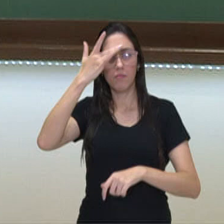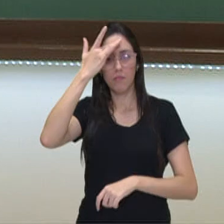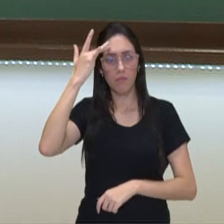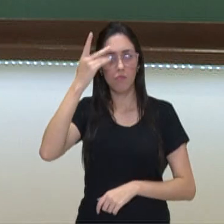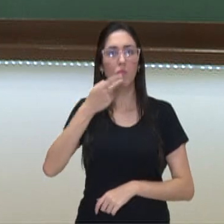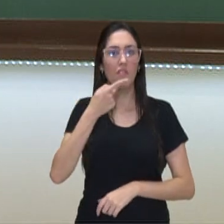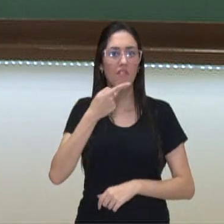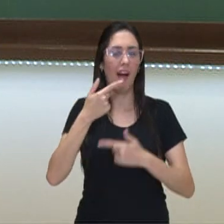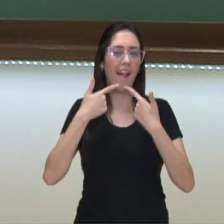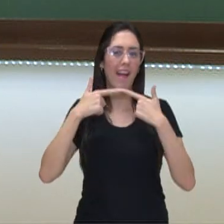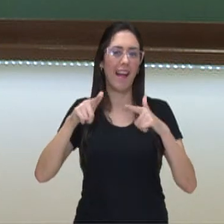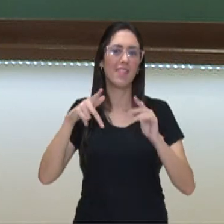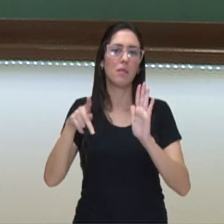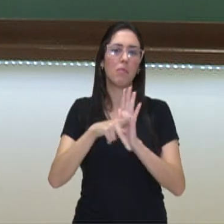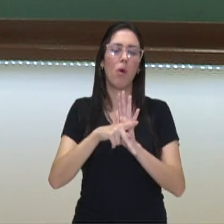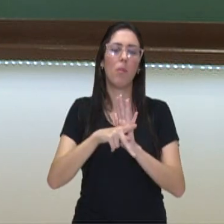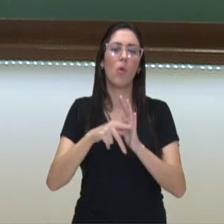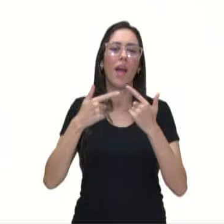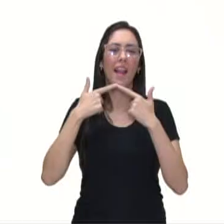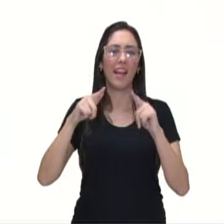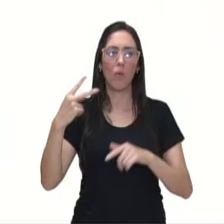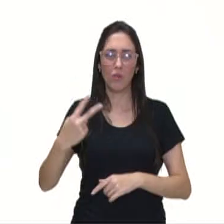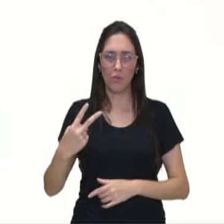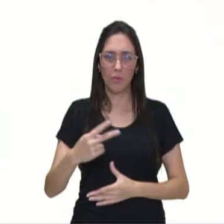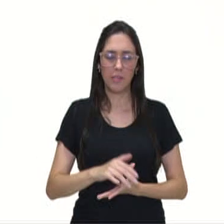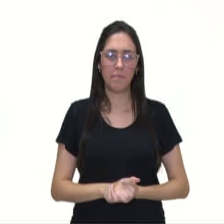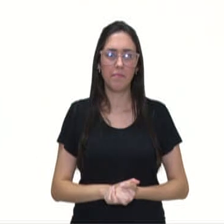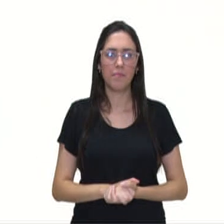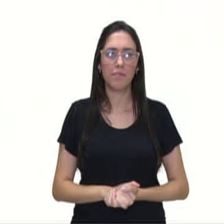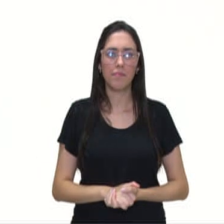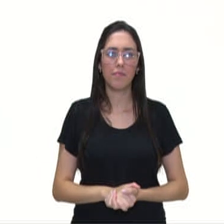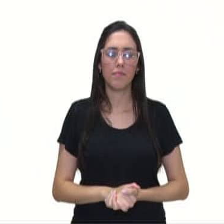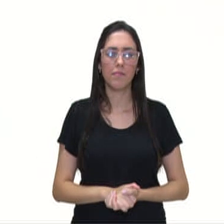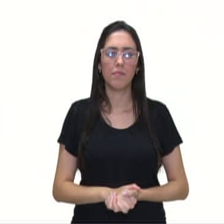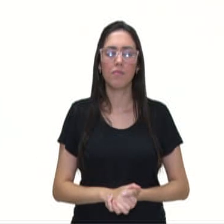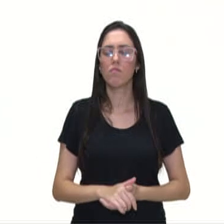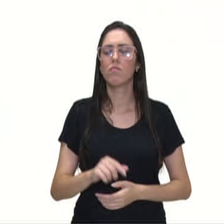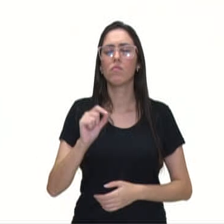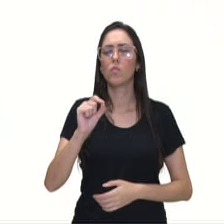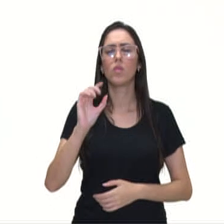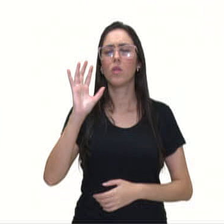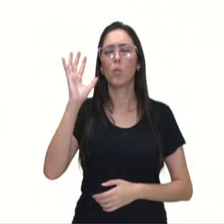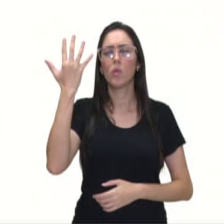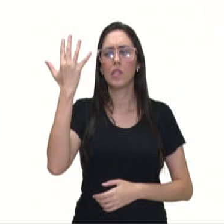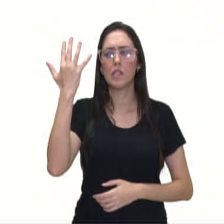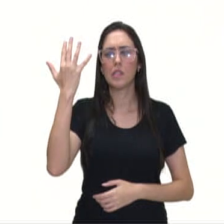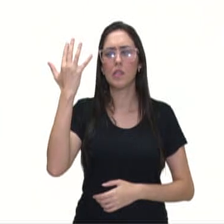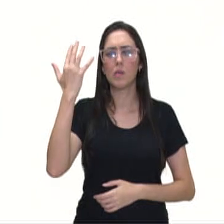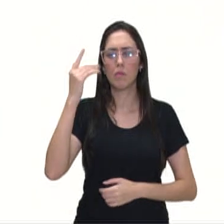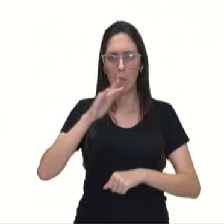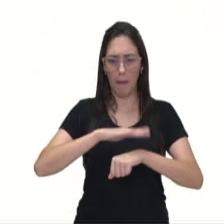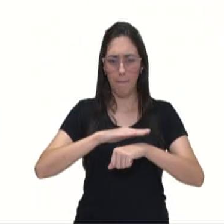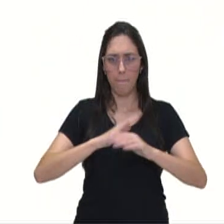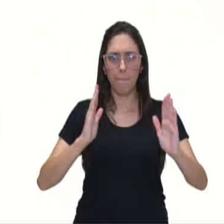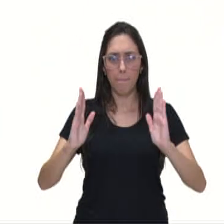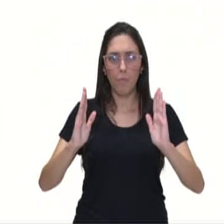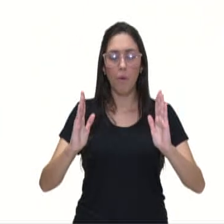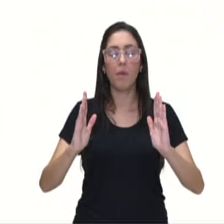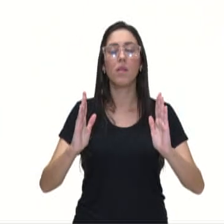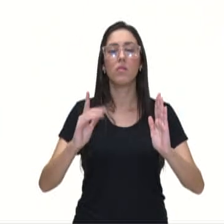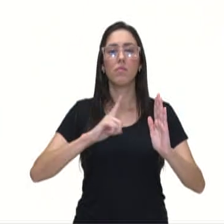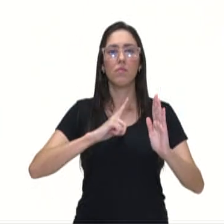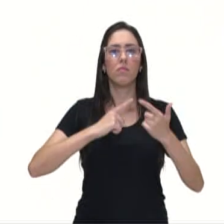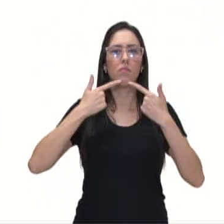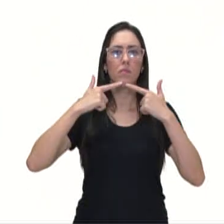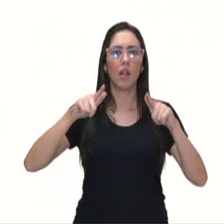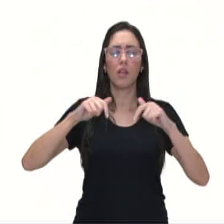como segunda língua. E essas duas fases de expansão ajudaram com que o inglês se espalhasse